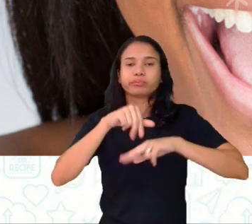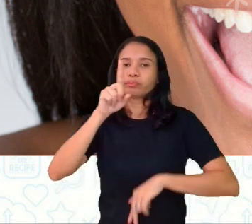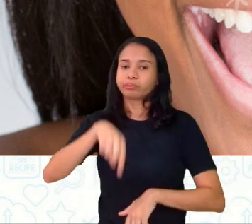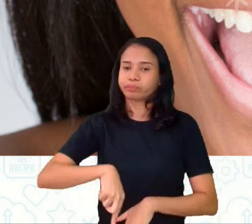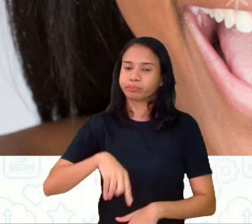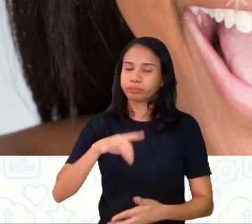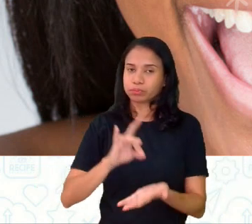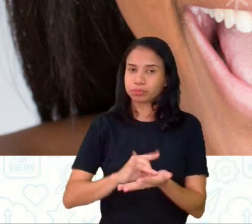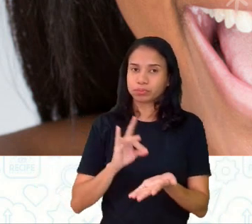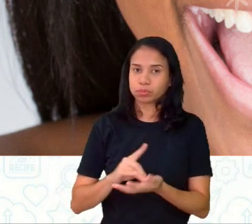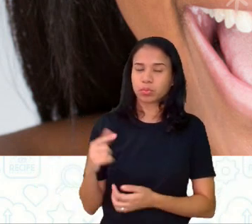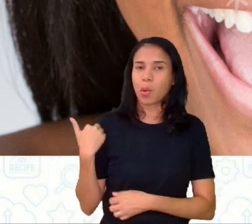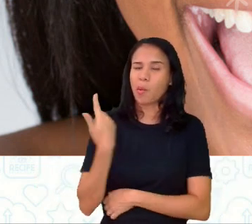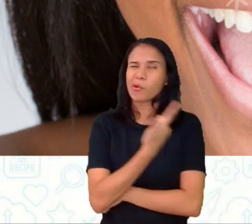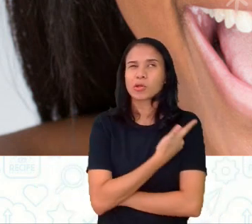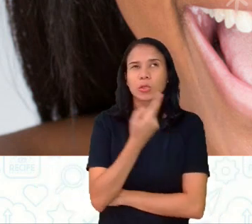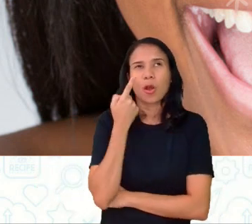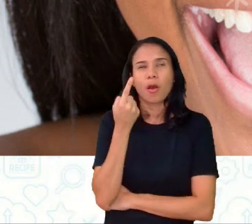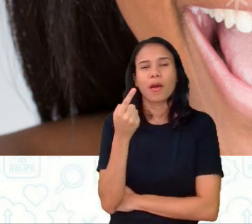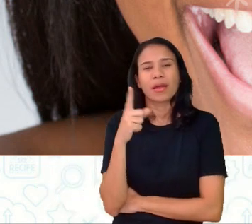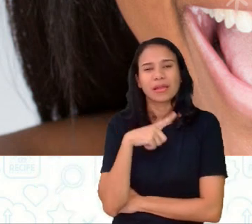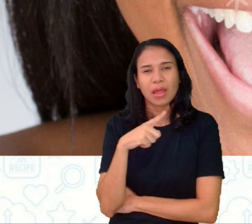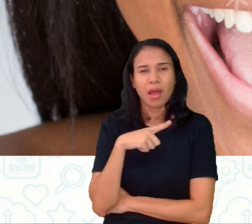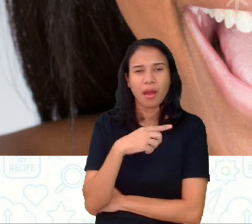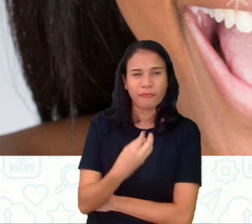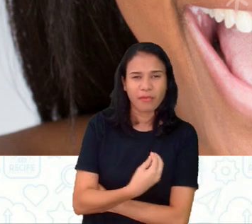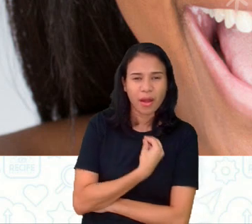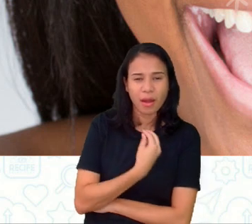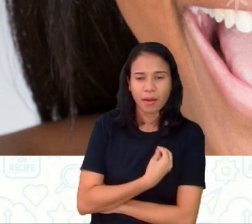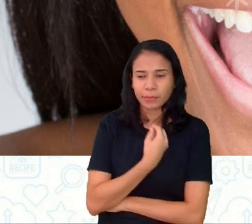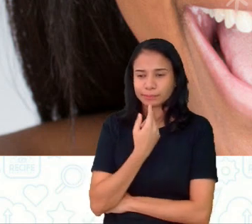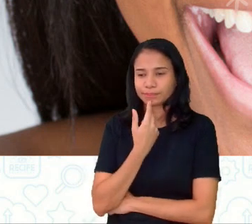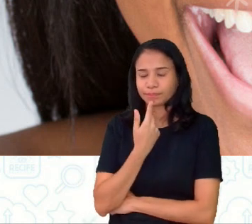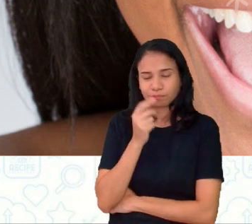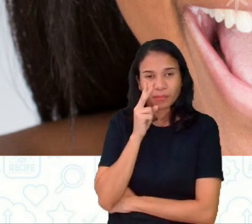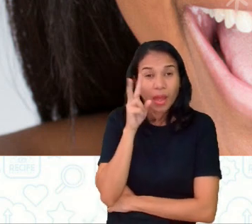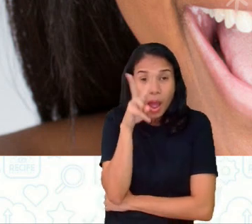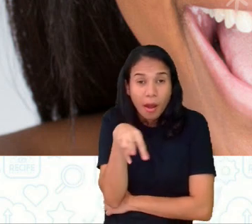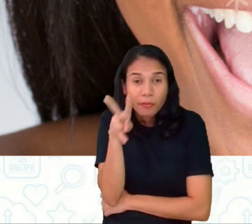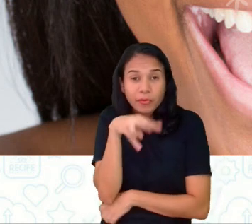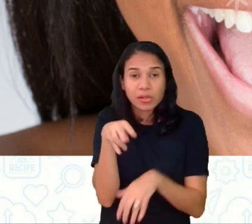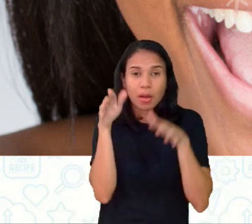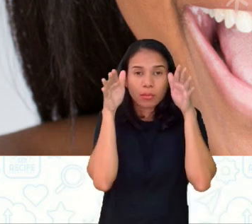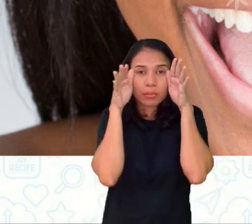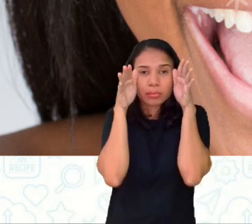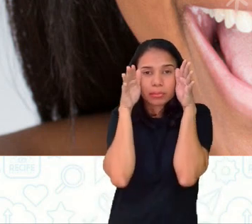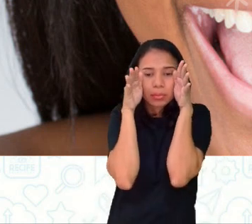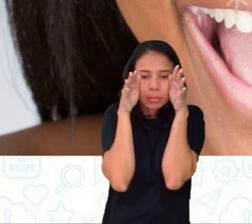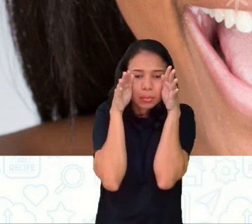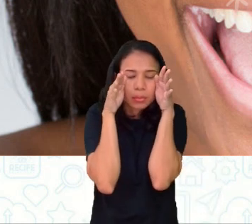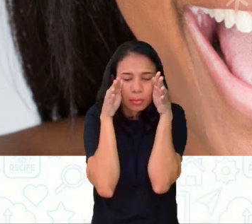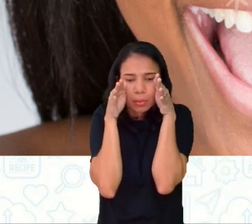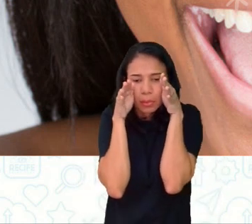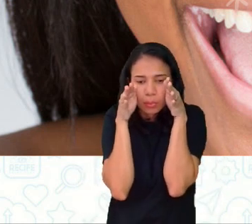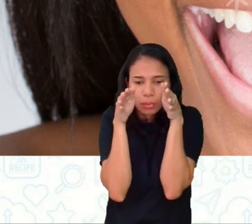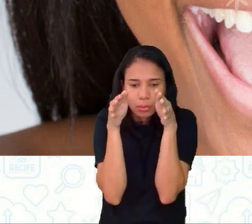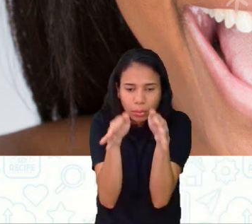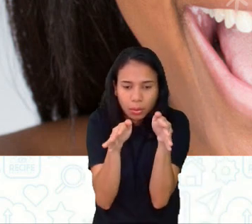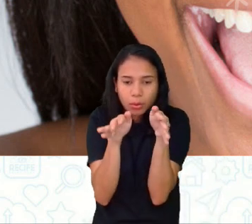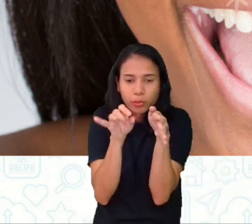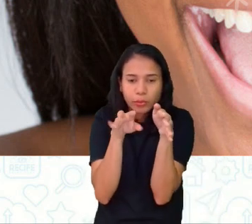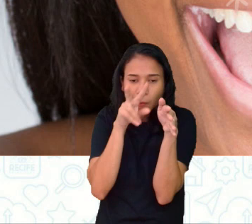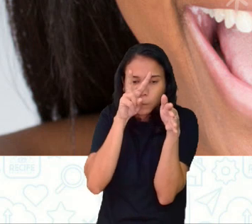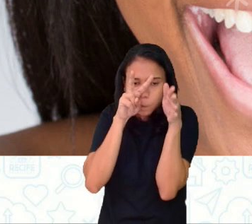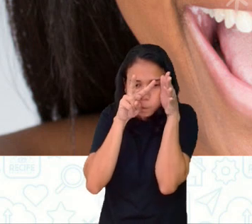isso. Se a gente está naquela, né, visão ali com véu, vamos dizer assim, né? Na